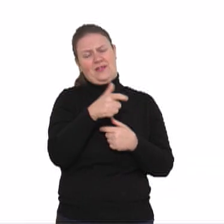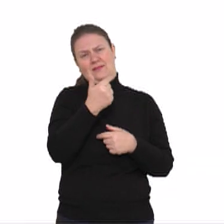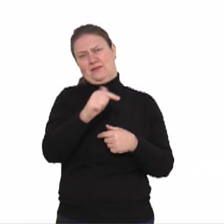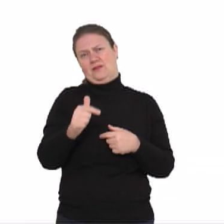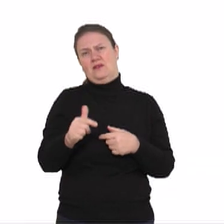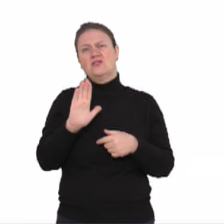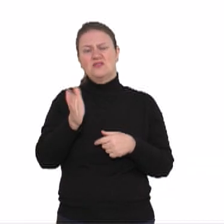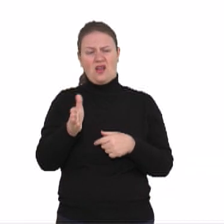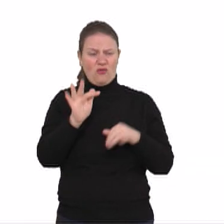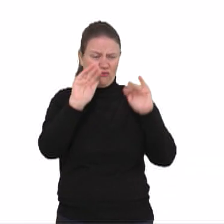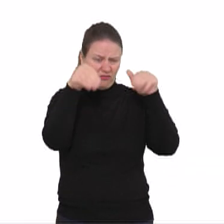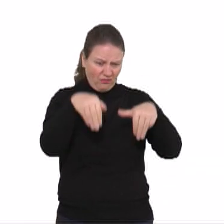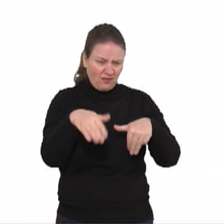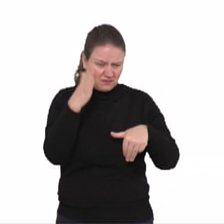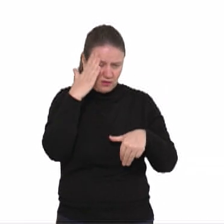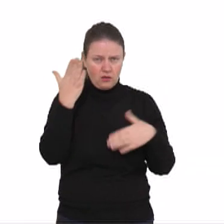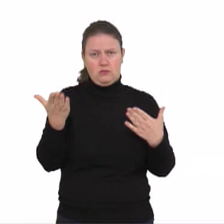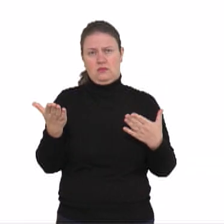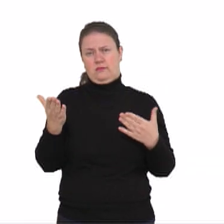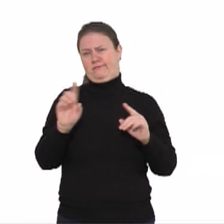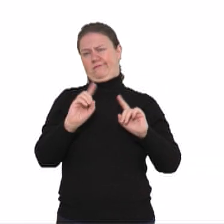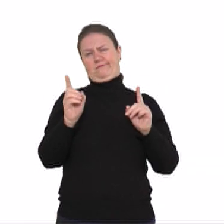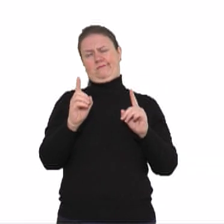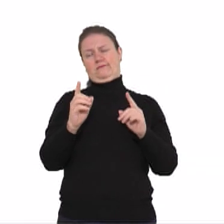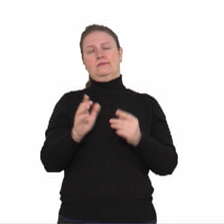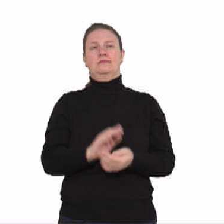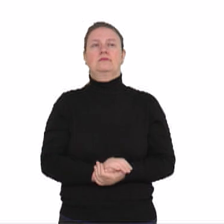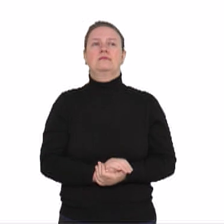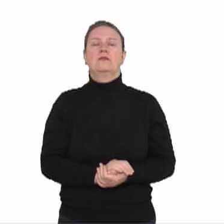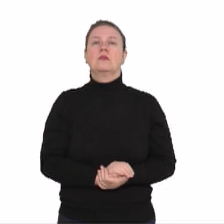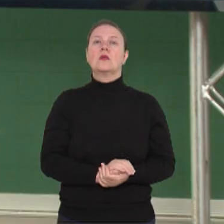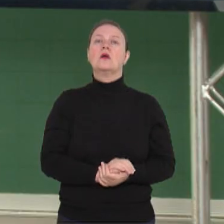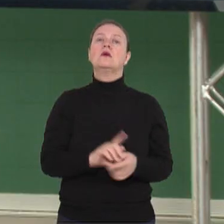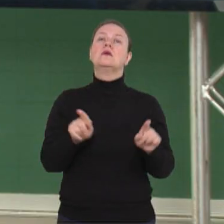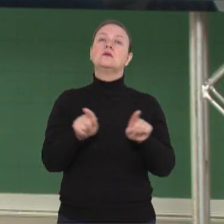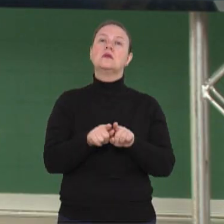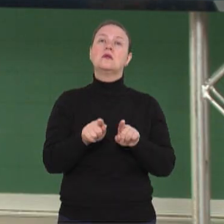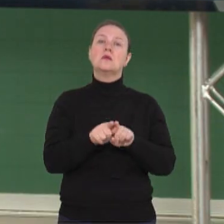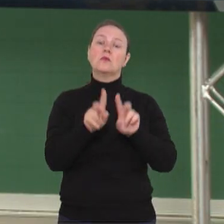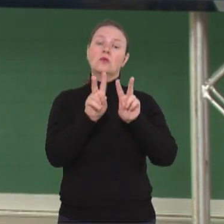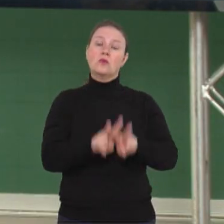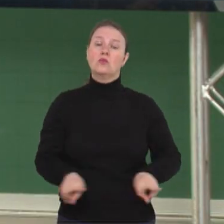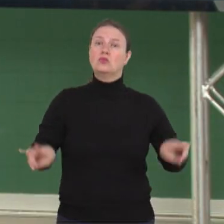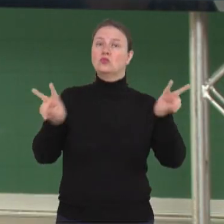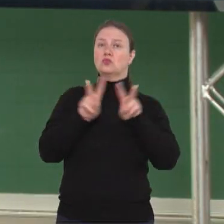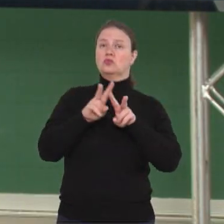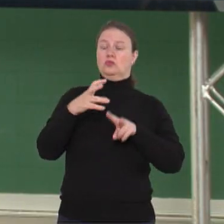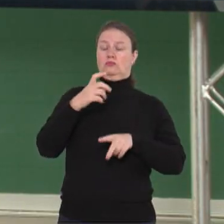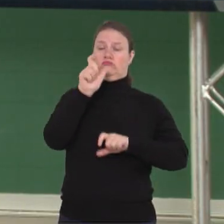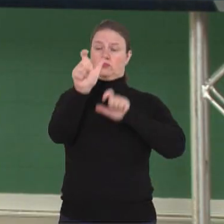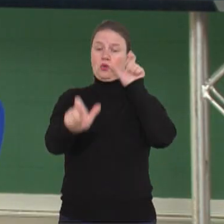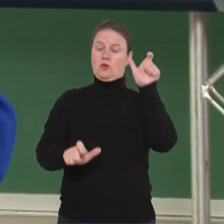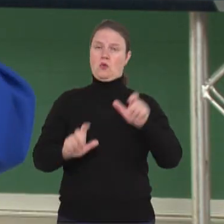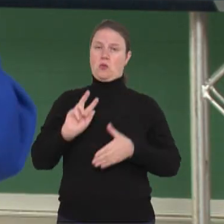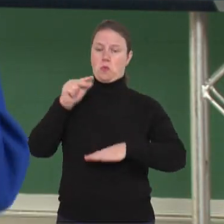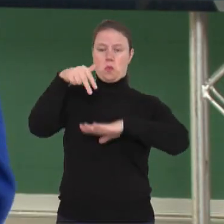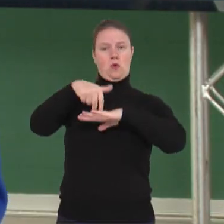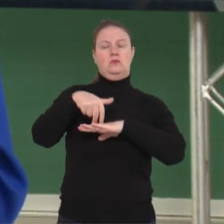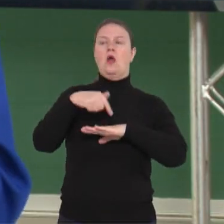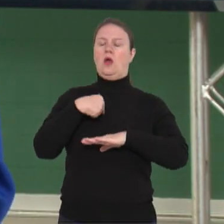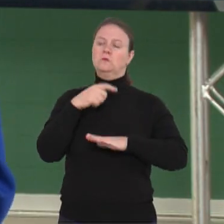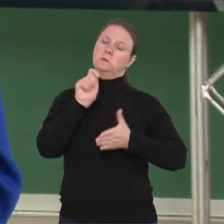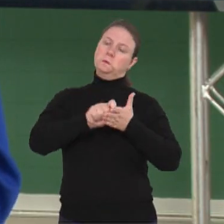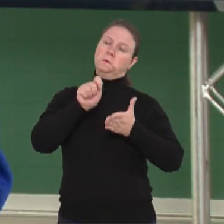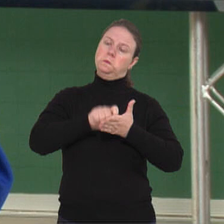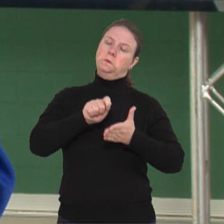já sabendo tudo, não é legal. Ponto de vista de quem está resenhando, óbvio, já falamos disso. Né, eu me posiciono. Se a